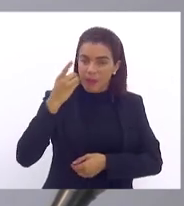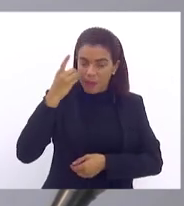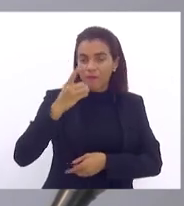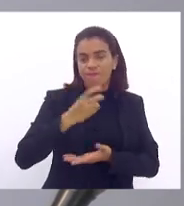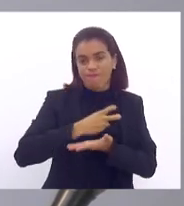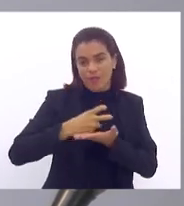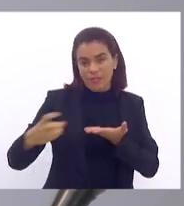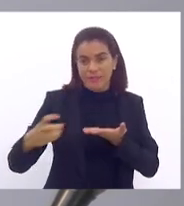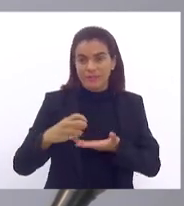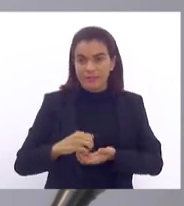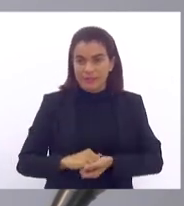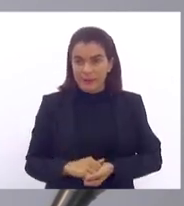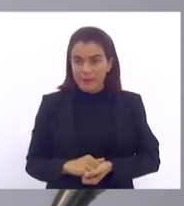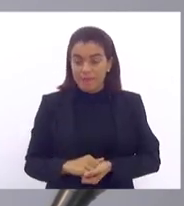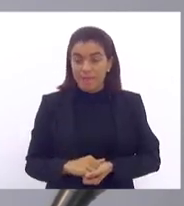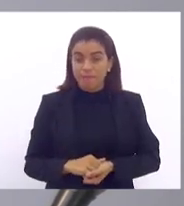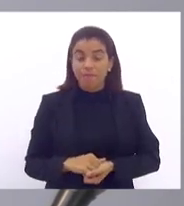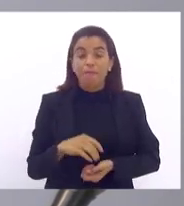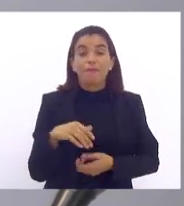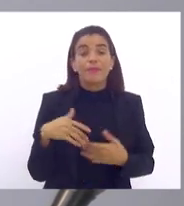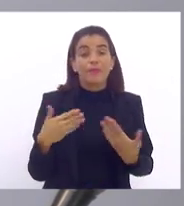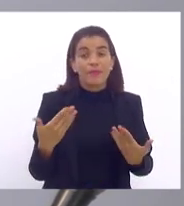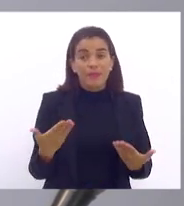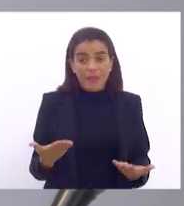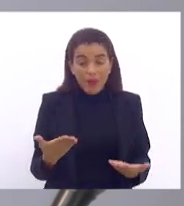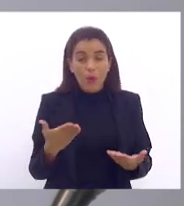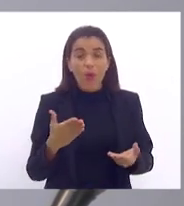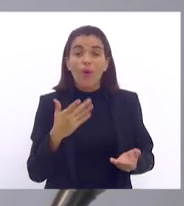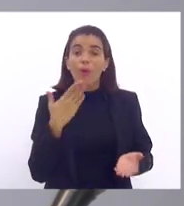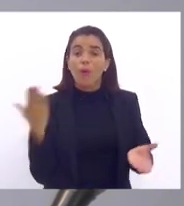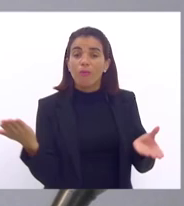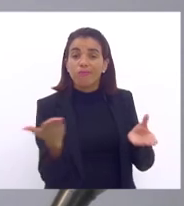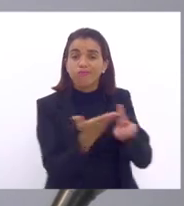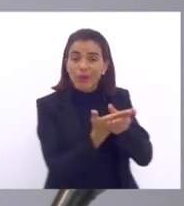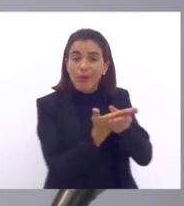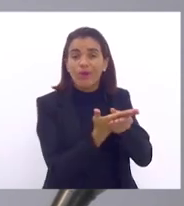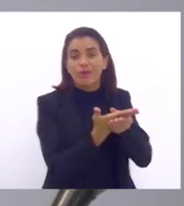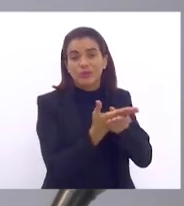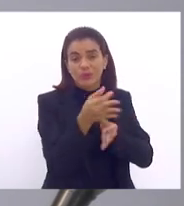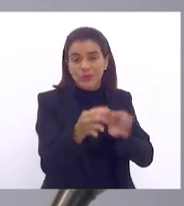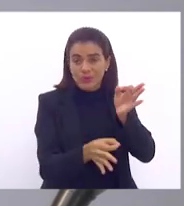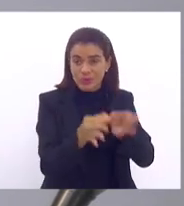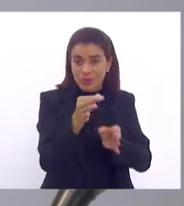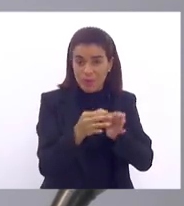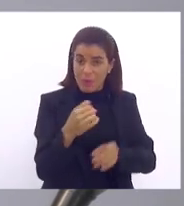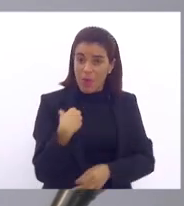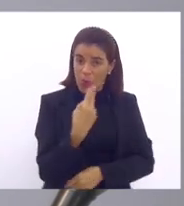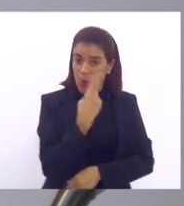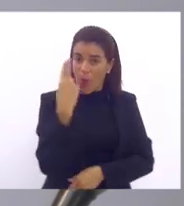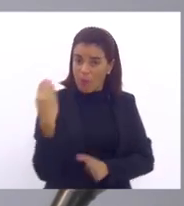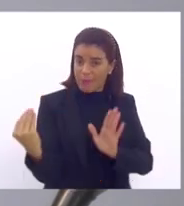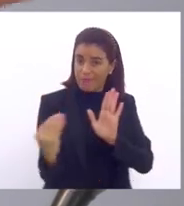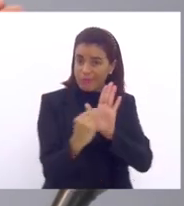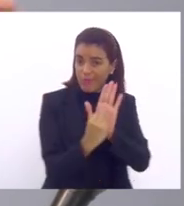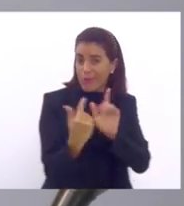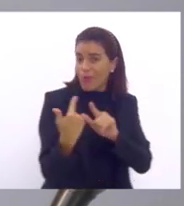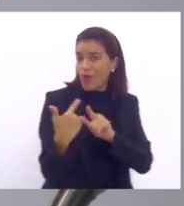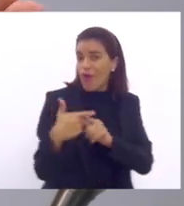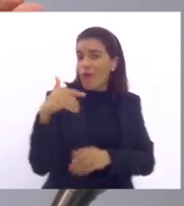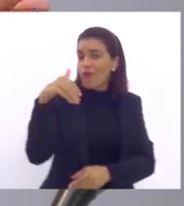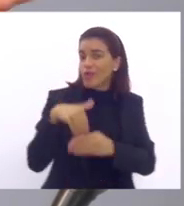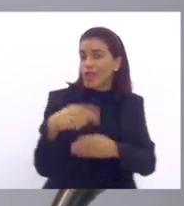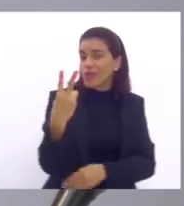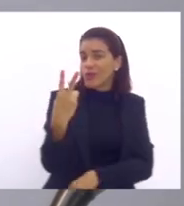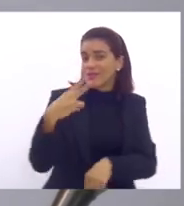cassado no recurso que ele fez ao judiciário eu sou citado porque eu votei duas